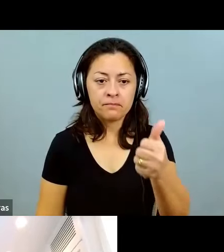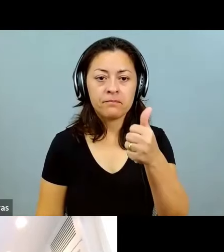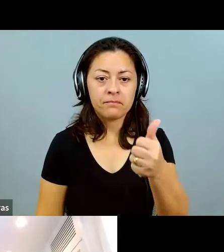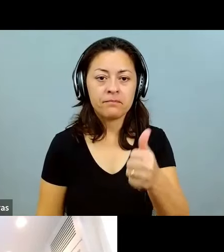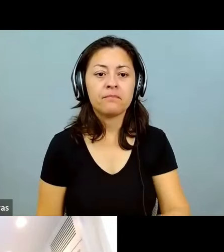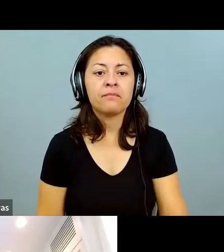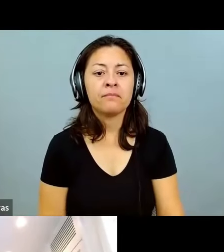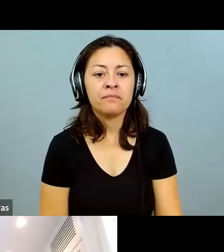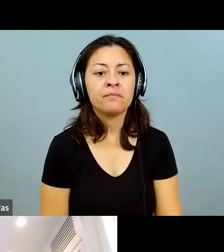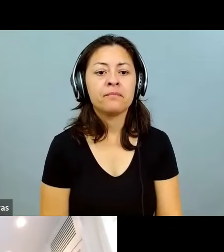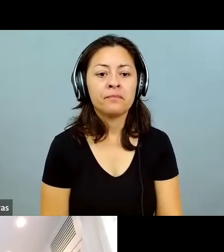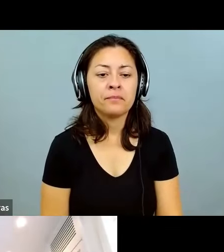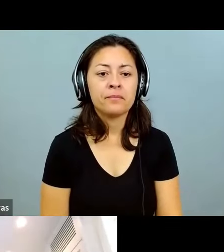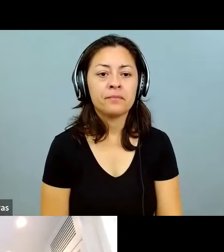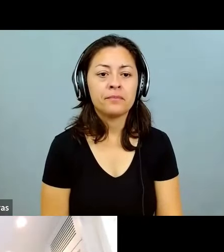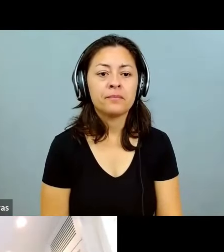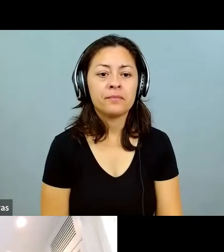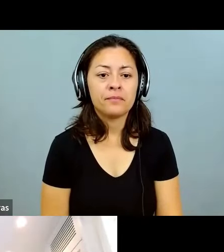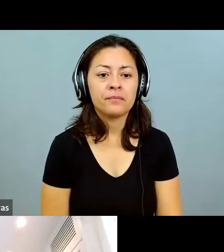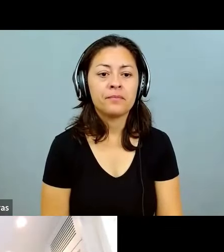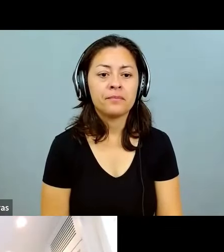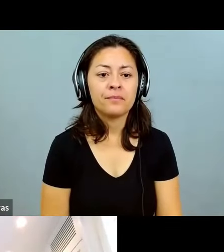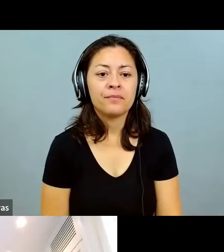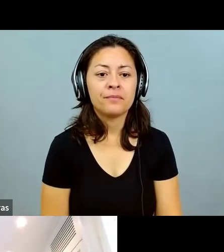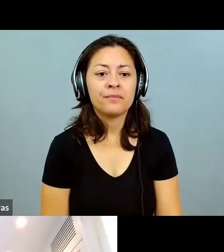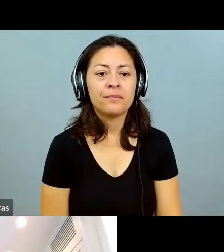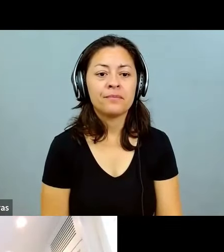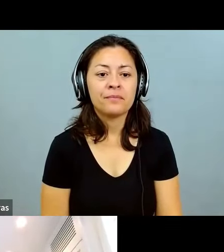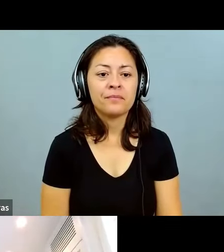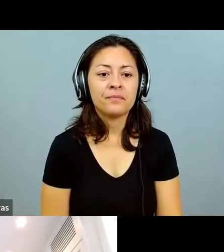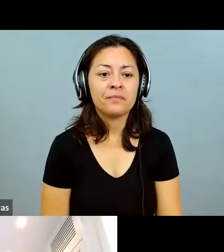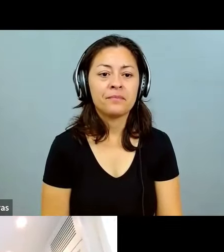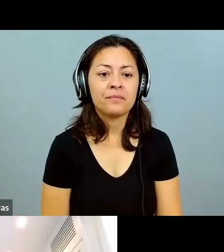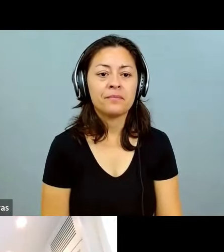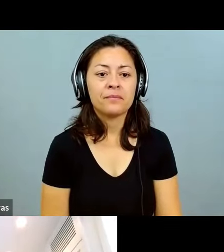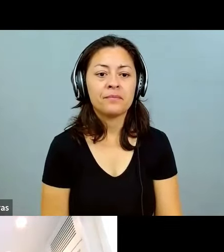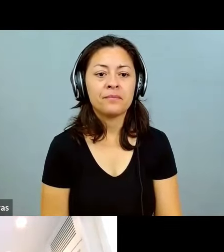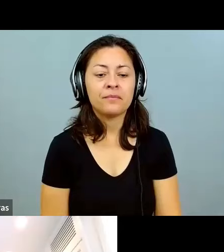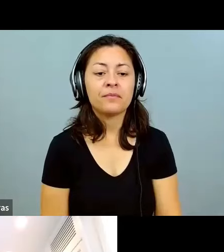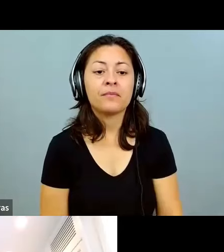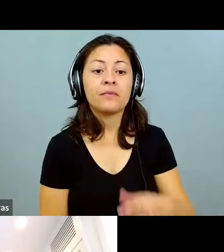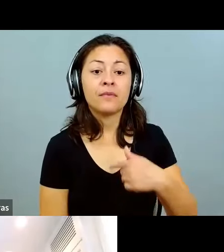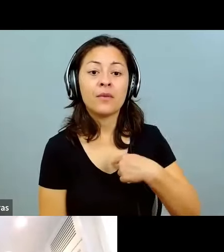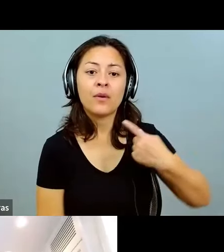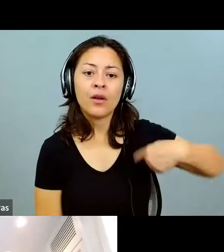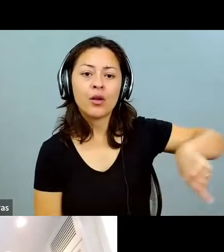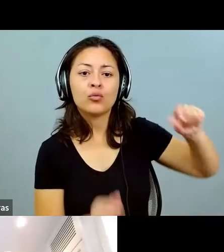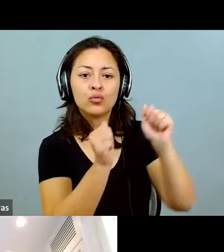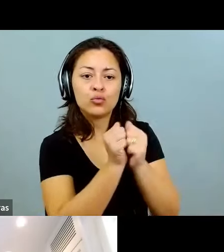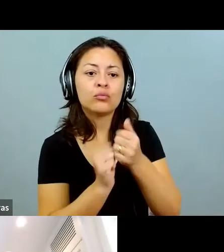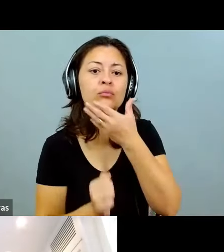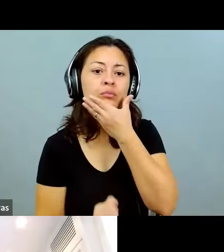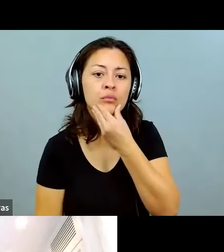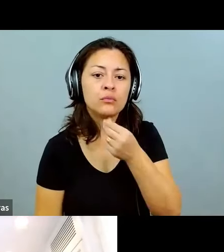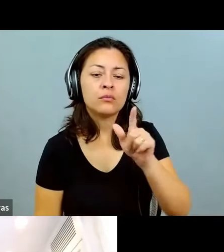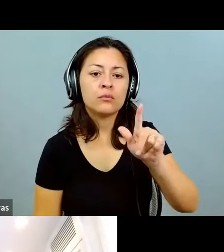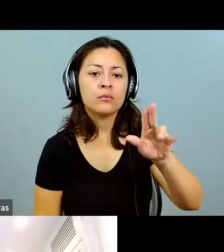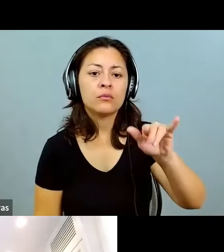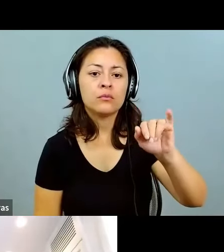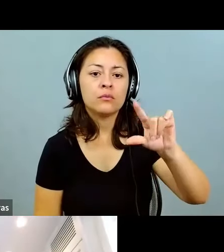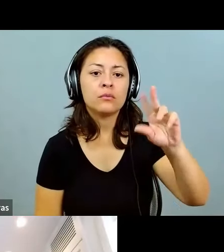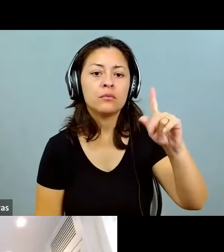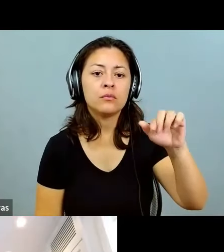ouvir Obrigado pegar minhas perguntas aqui eh faço o quórum aqui ao Guilherme que ele falou acho que espero que todo mundo